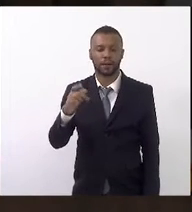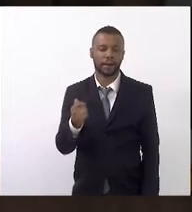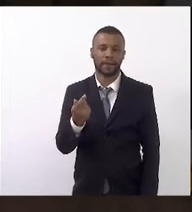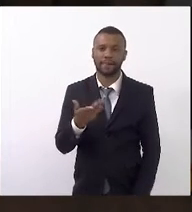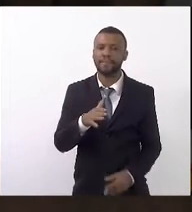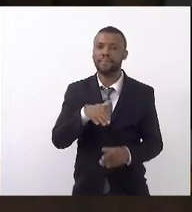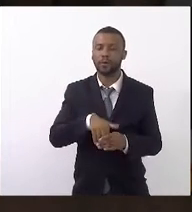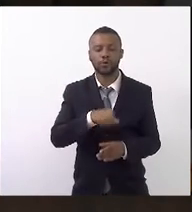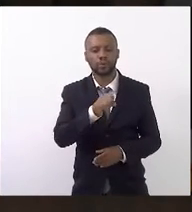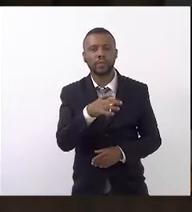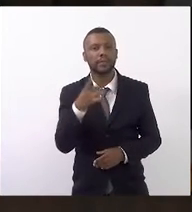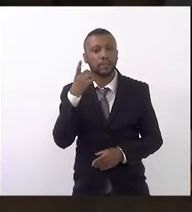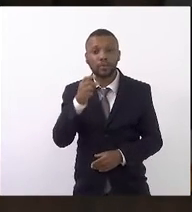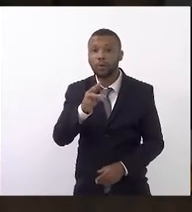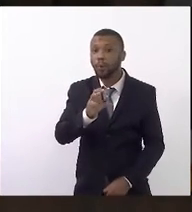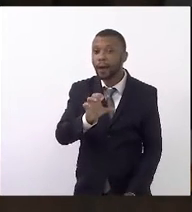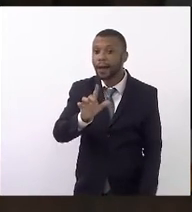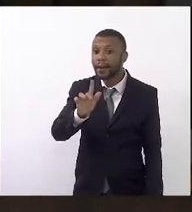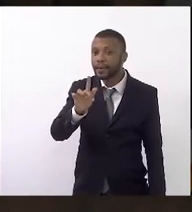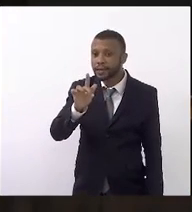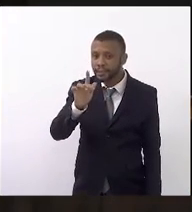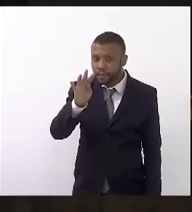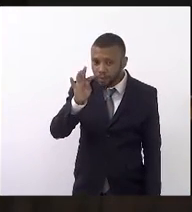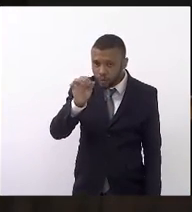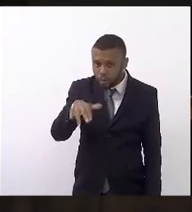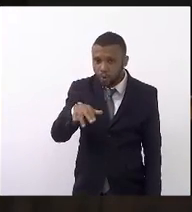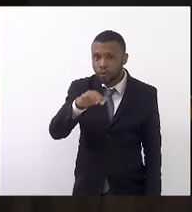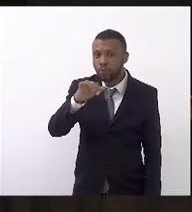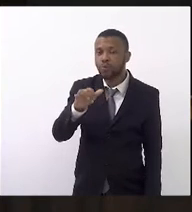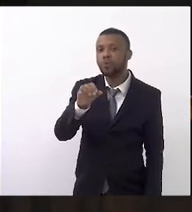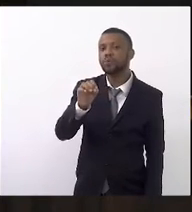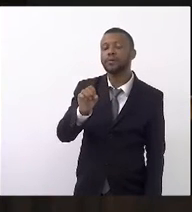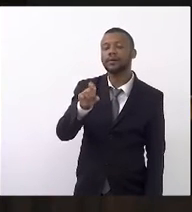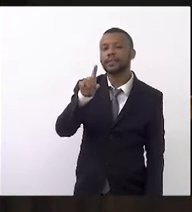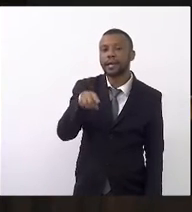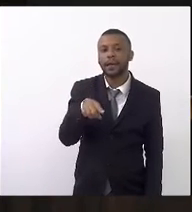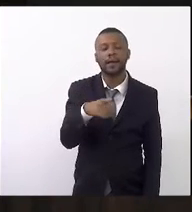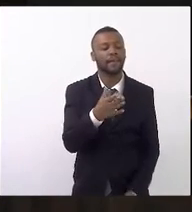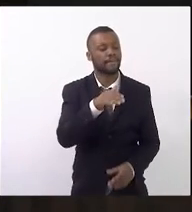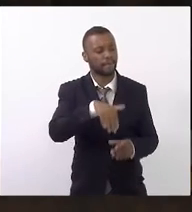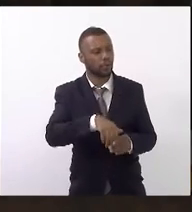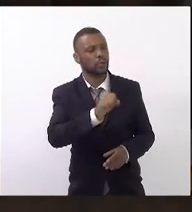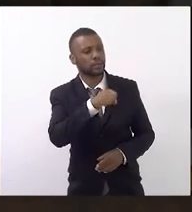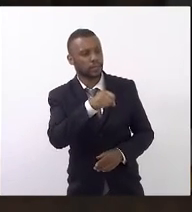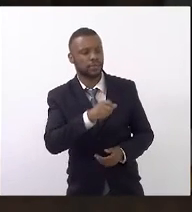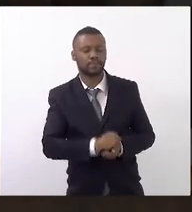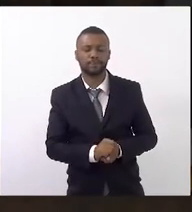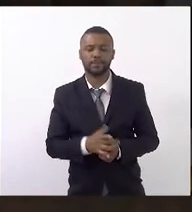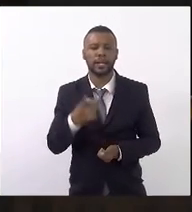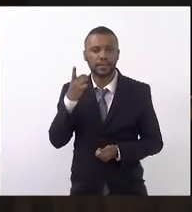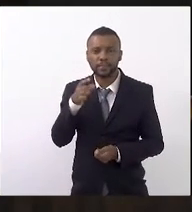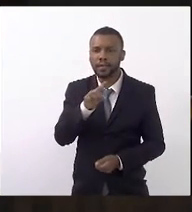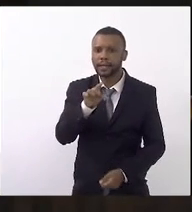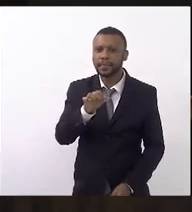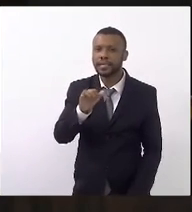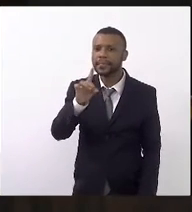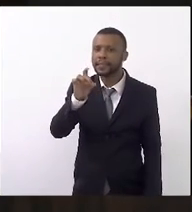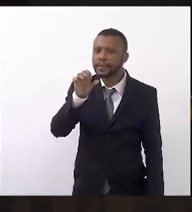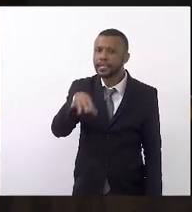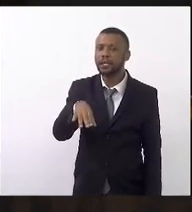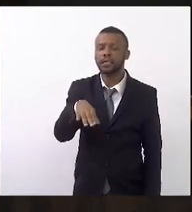Deputado Wellington José. Vota sim. Deputada Zeidan. Vota sim.